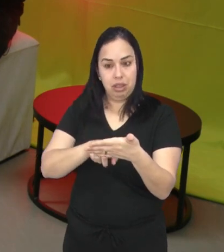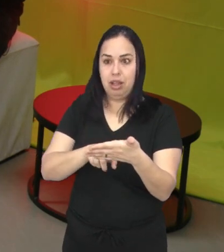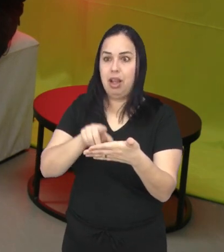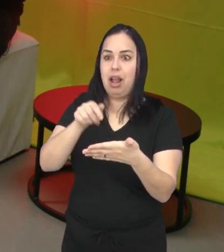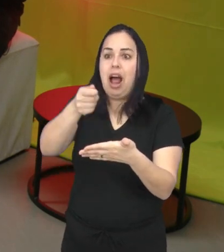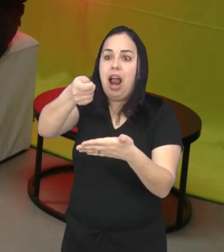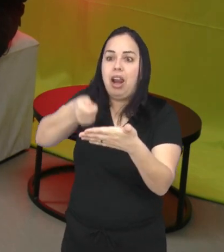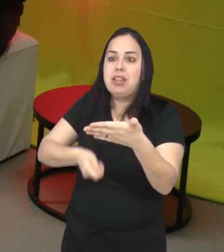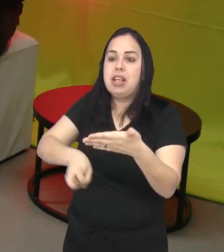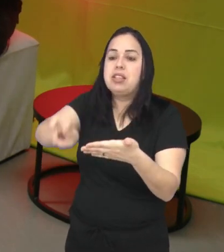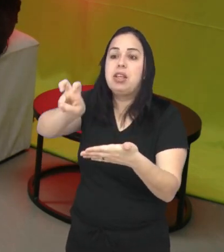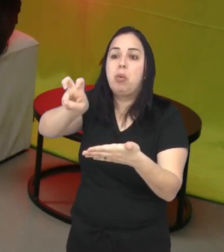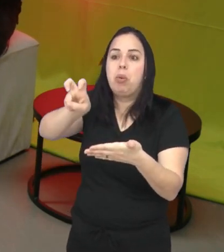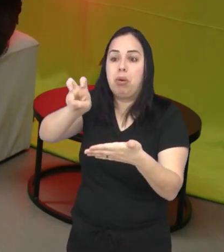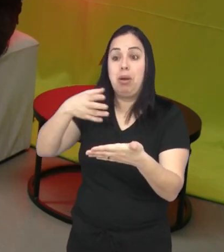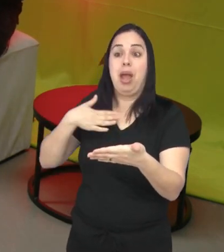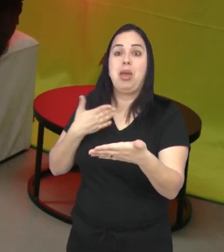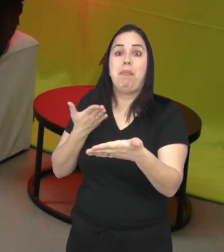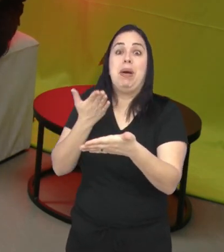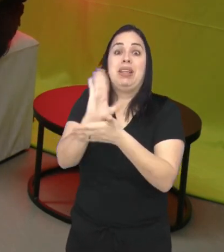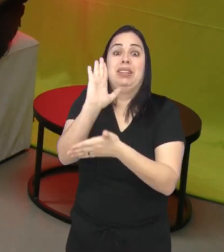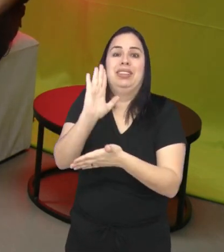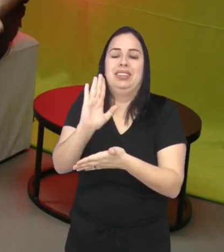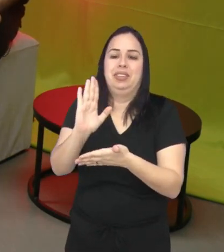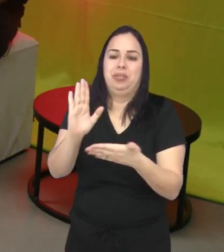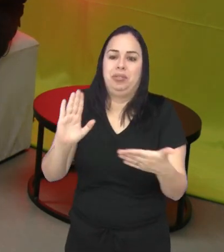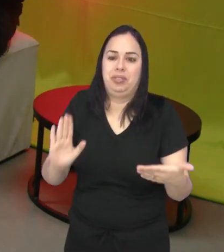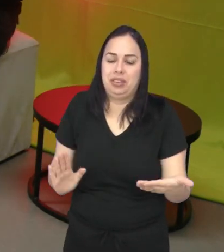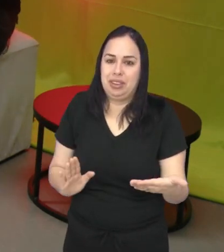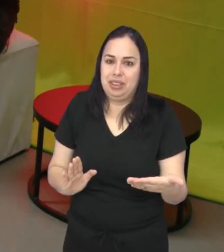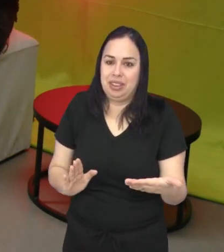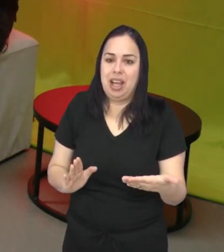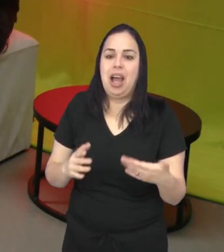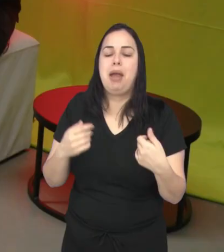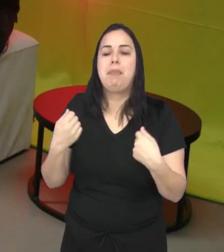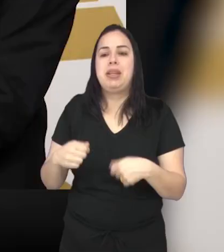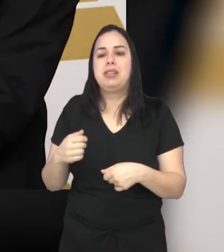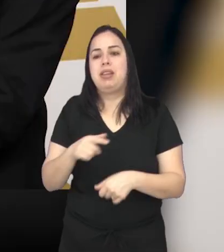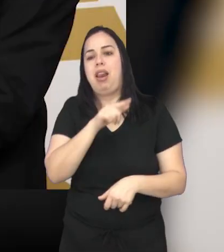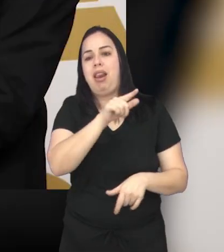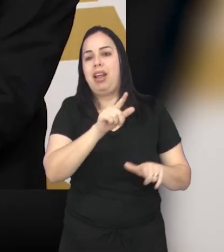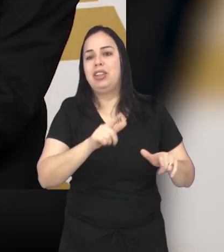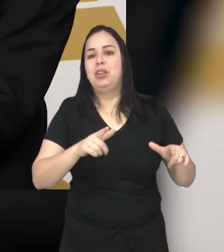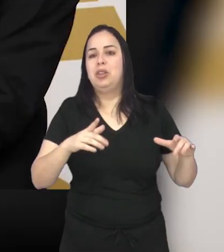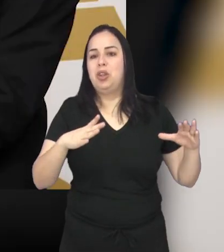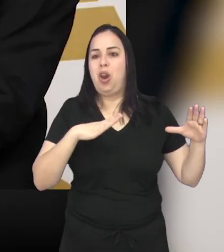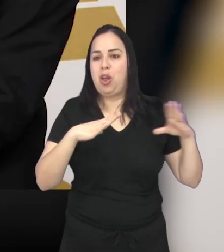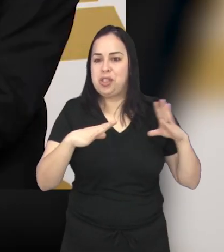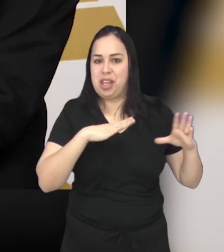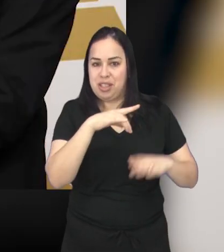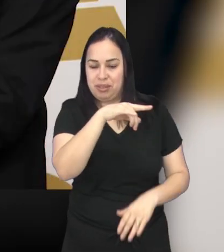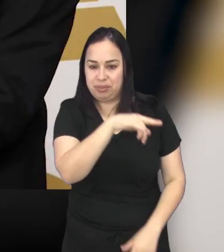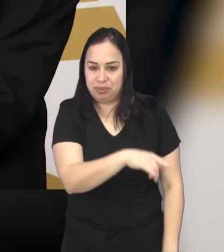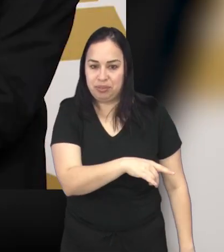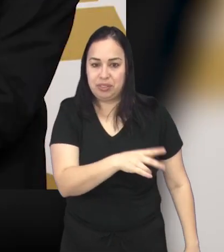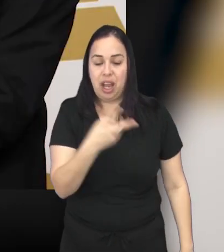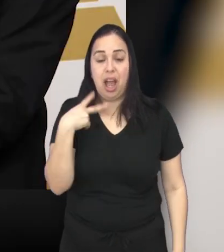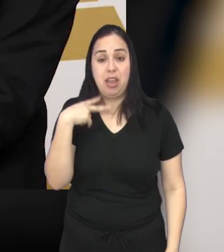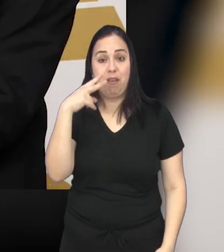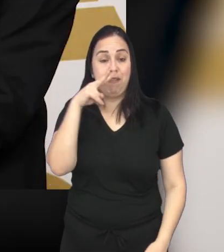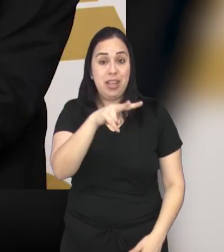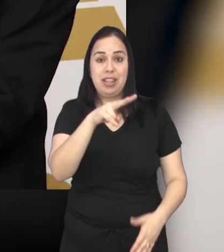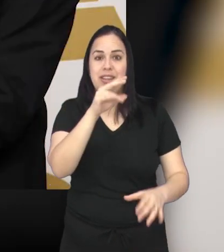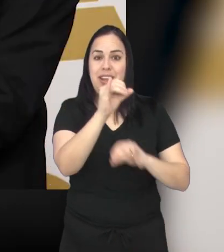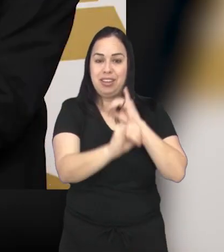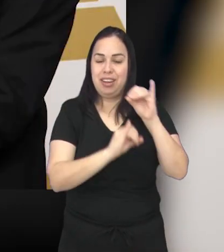5, bingo, a gente tá dentro. Aí agora a brincadeira é mais séria, tem que ir para Los Angeles. E aí naquele dia eu vi na internet, a gente